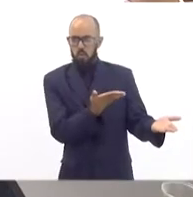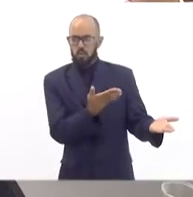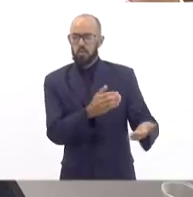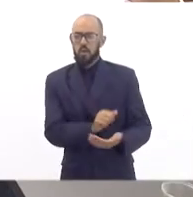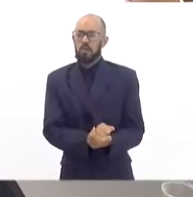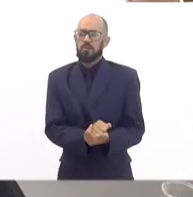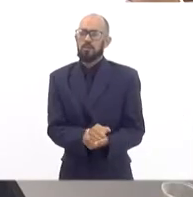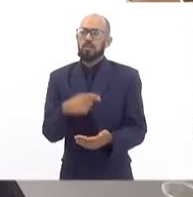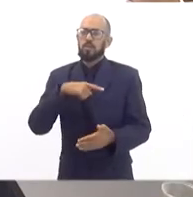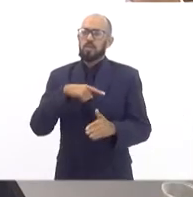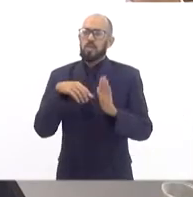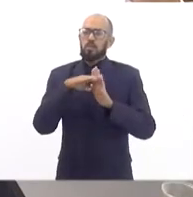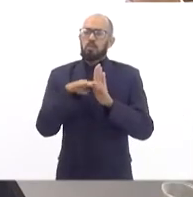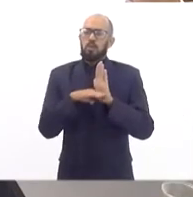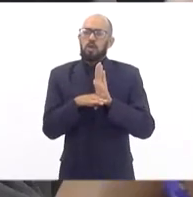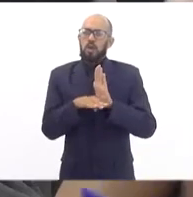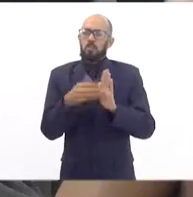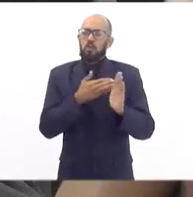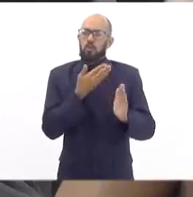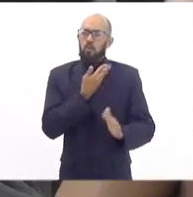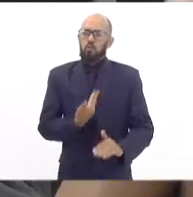no governo chamado